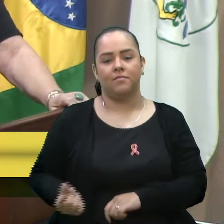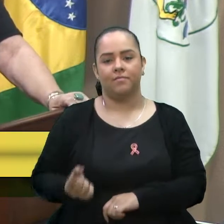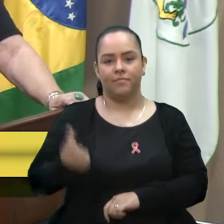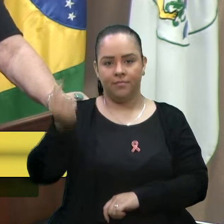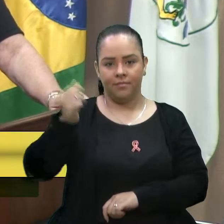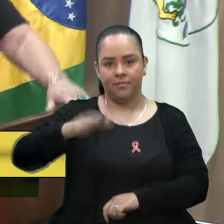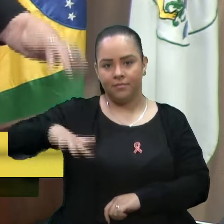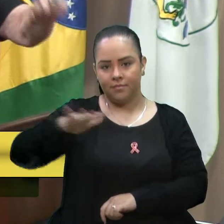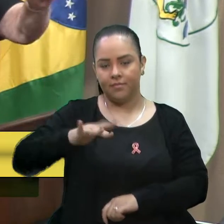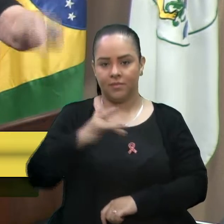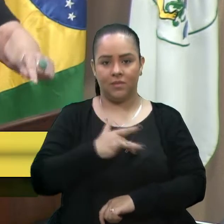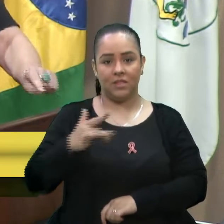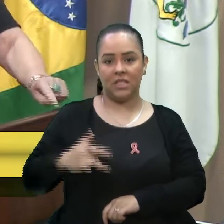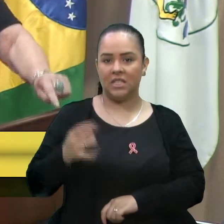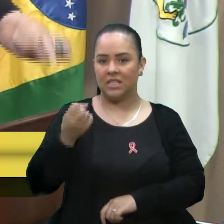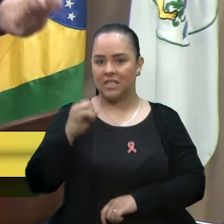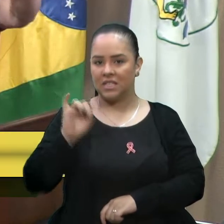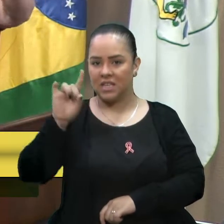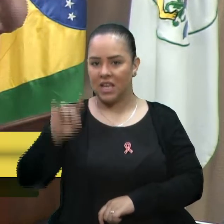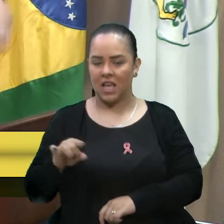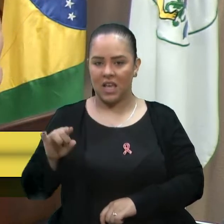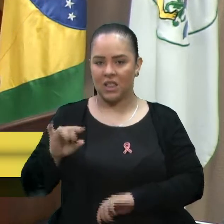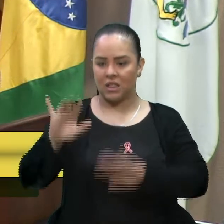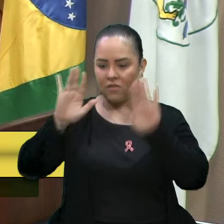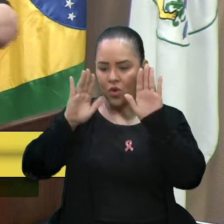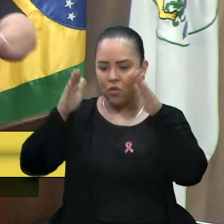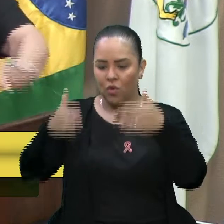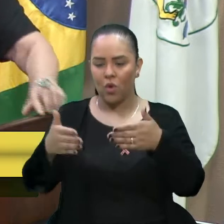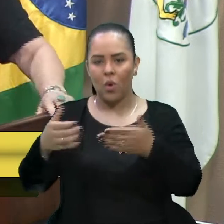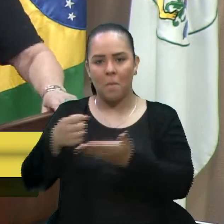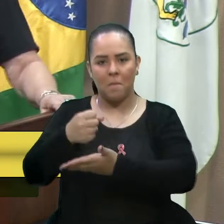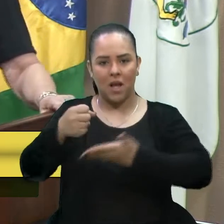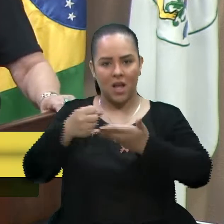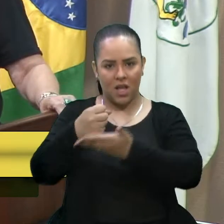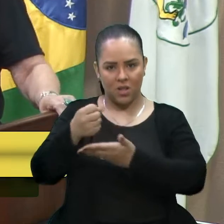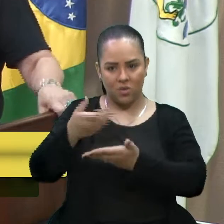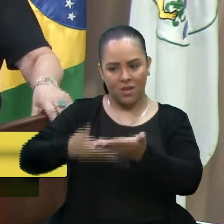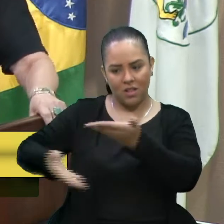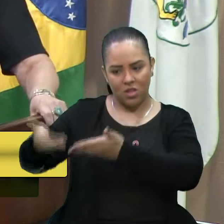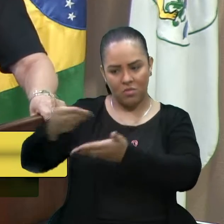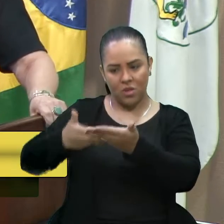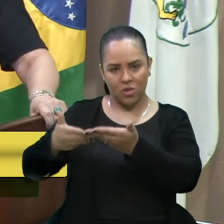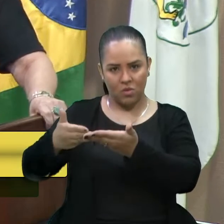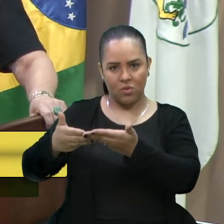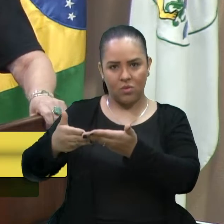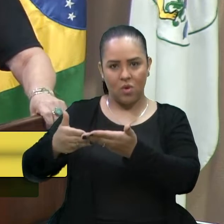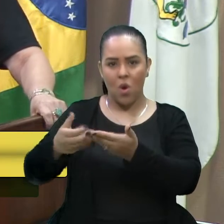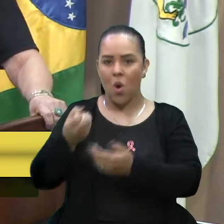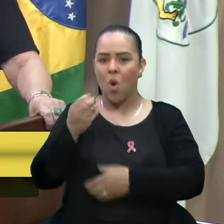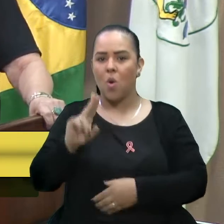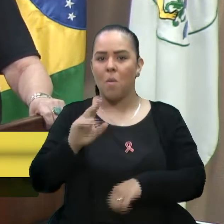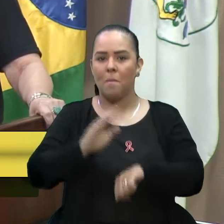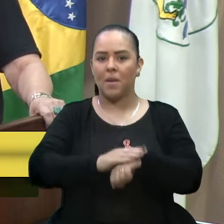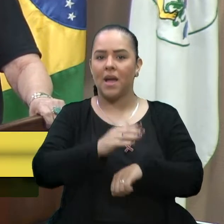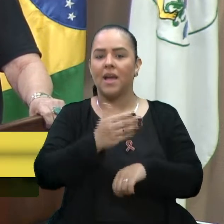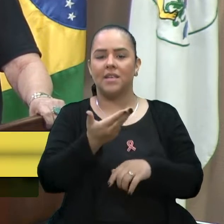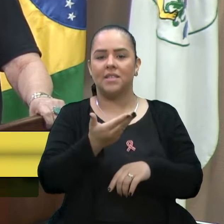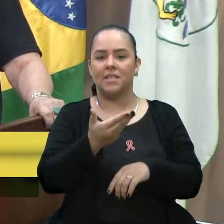da saúde. Se é na atenção básica, se é no atendimento à população de baixa renda ou se é na alta complexidade.